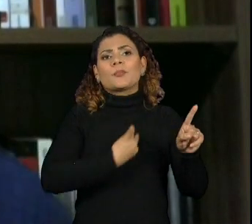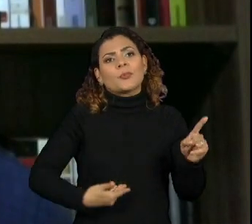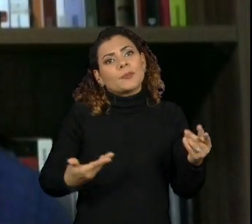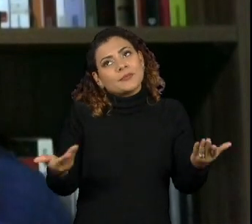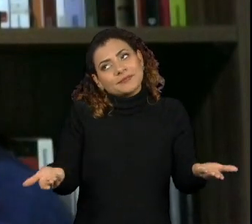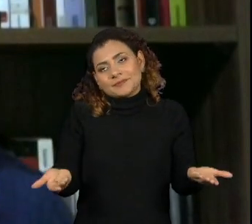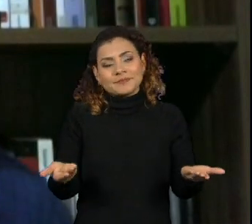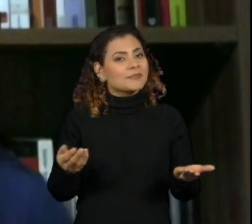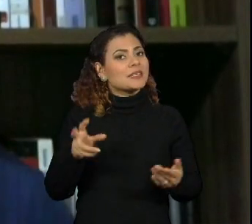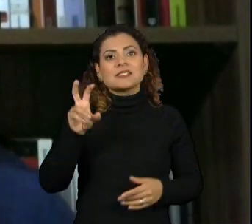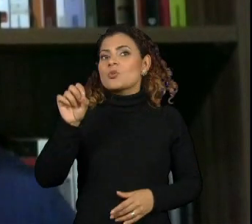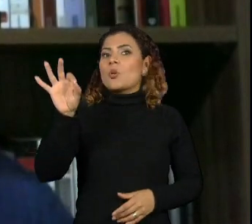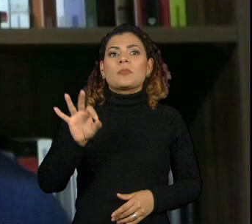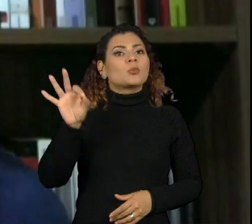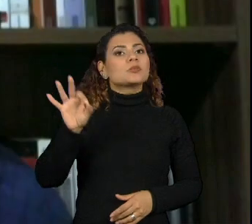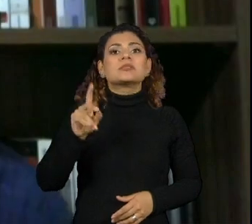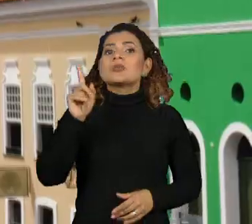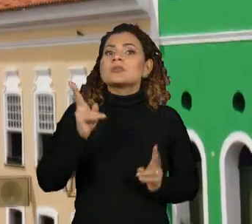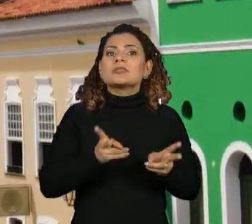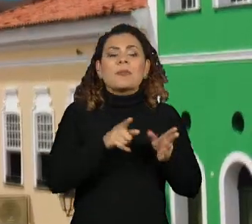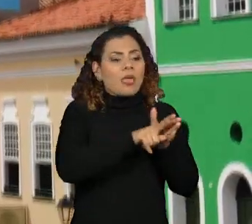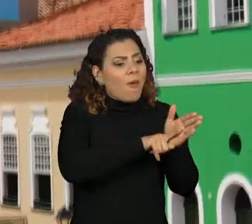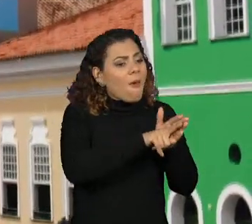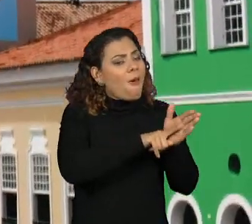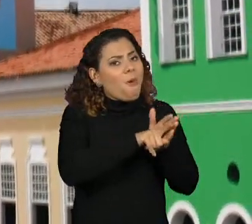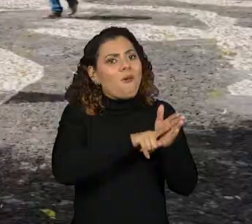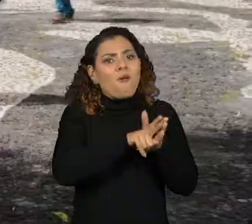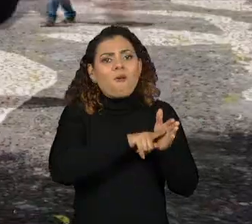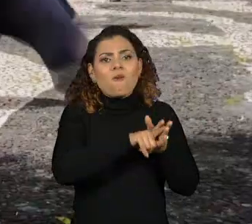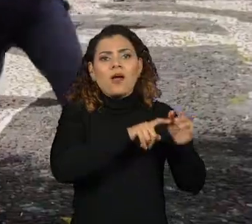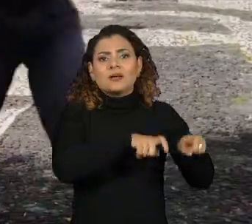basicamente, metade do mês eu passava no campo.